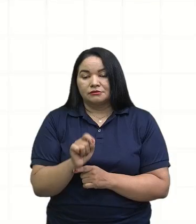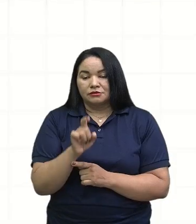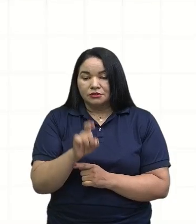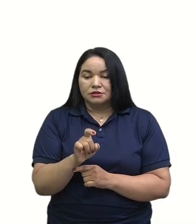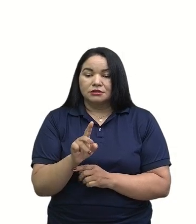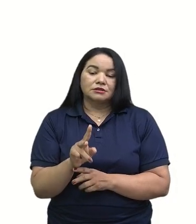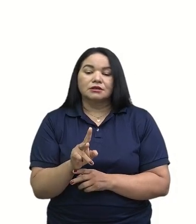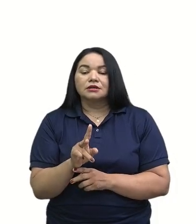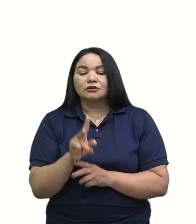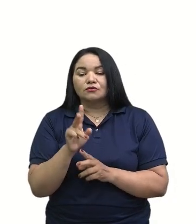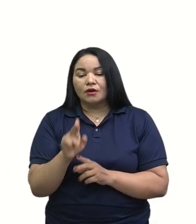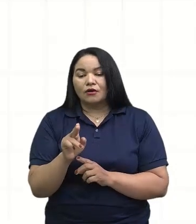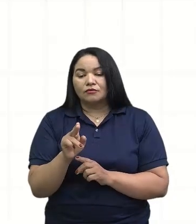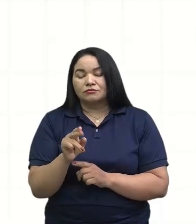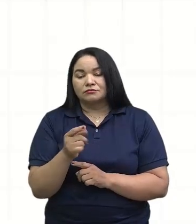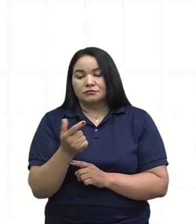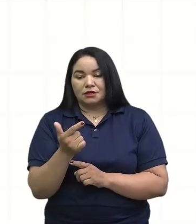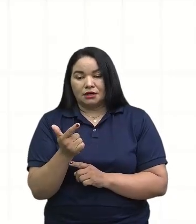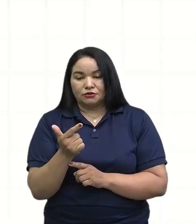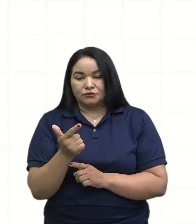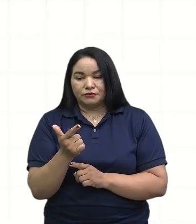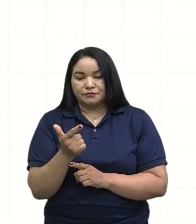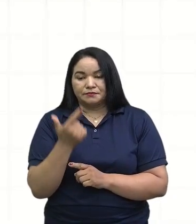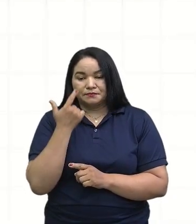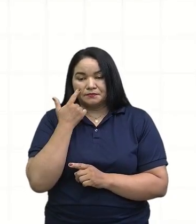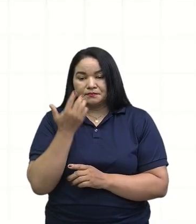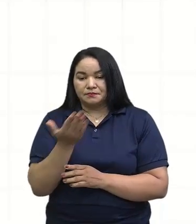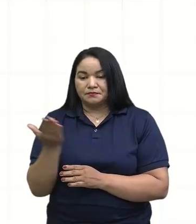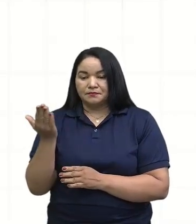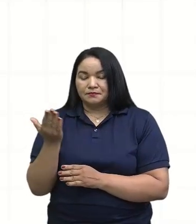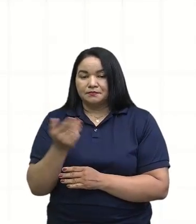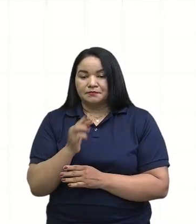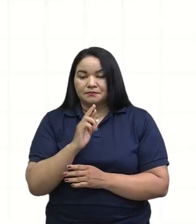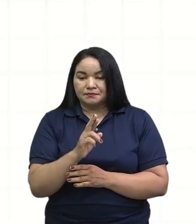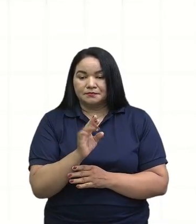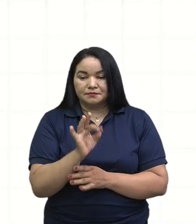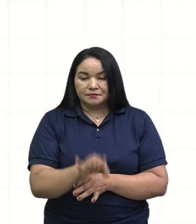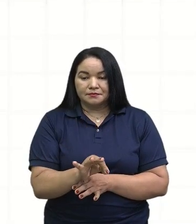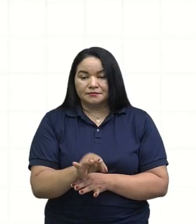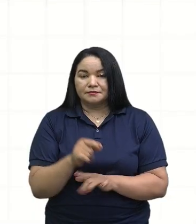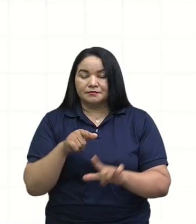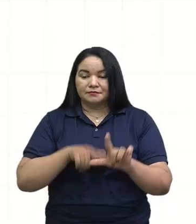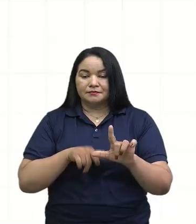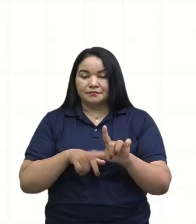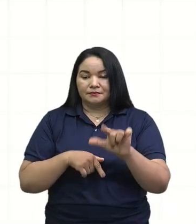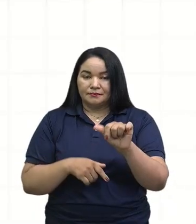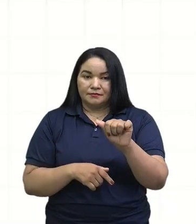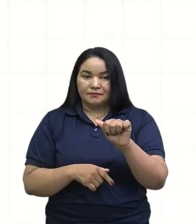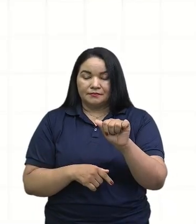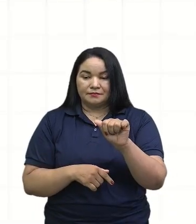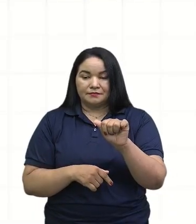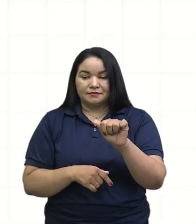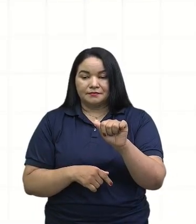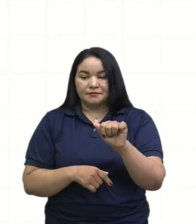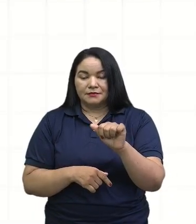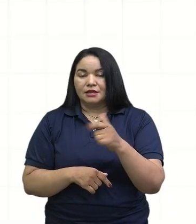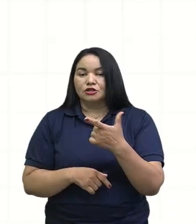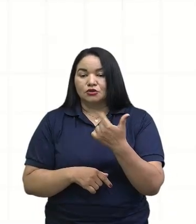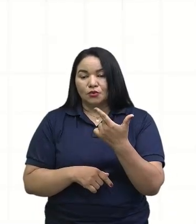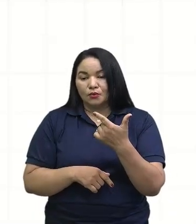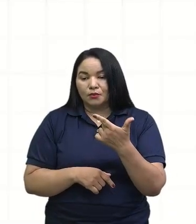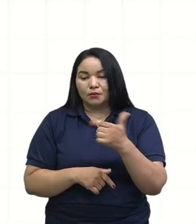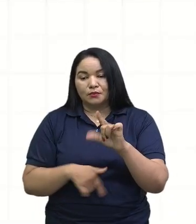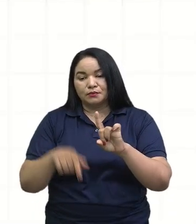igual a 12. Então, vem aqui, ó, resposta letra A, 12